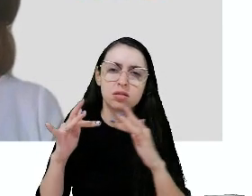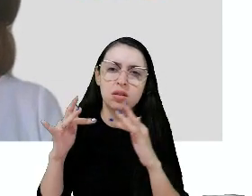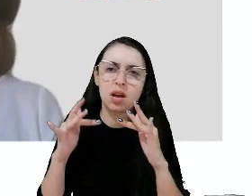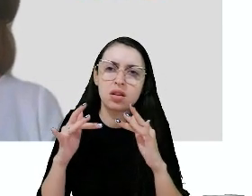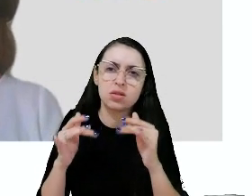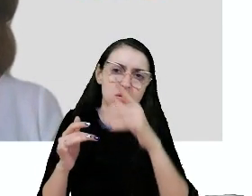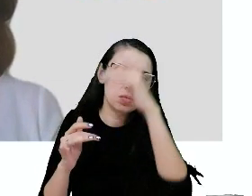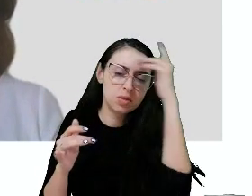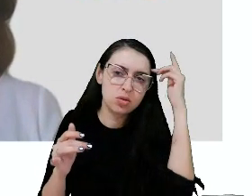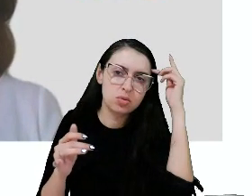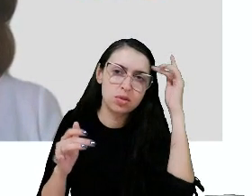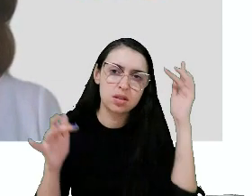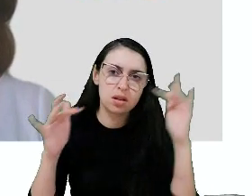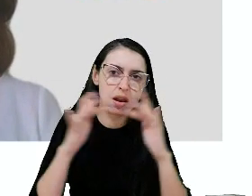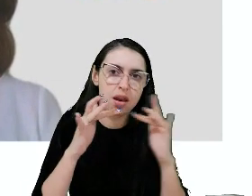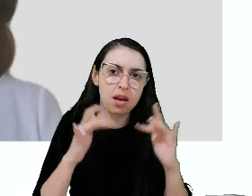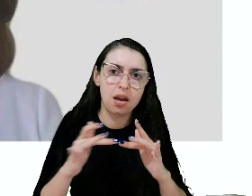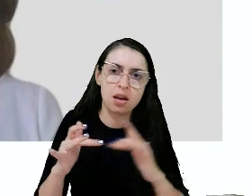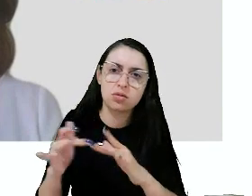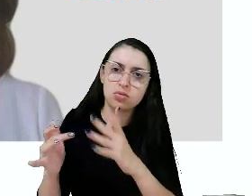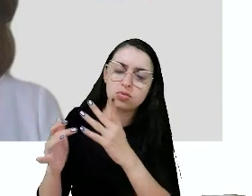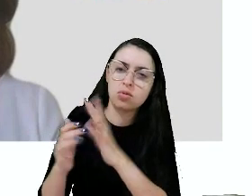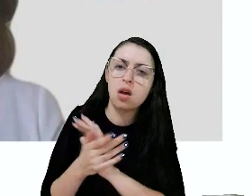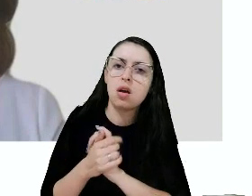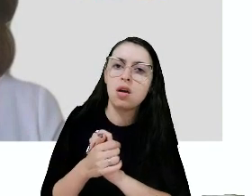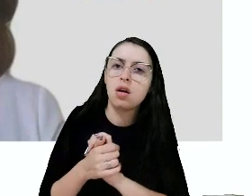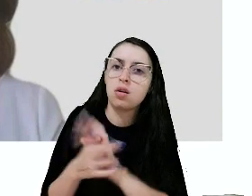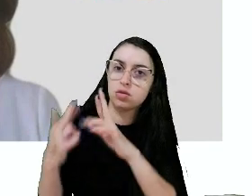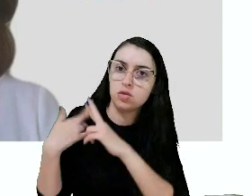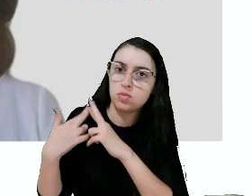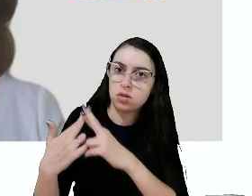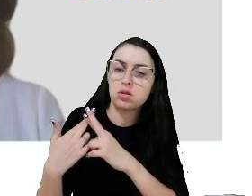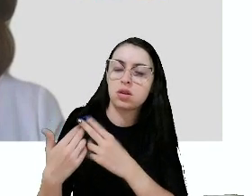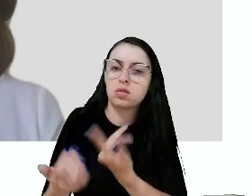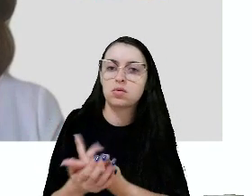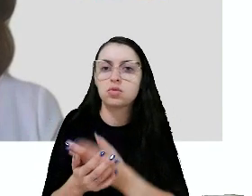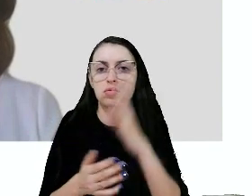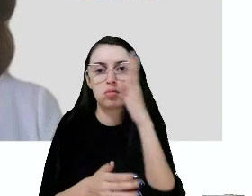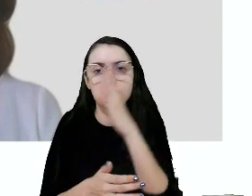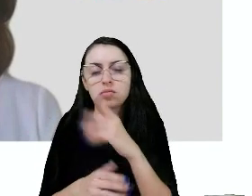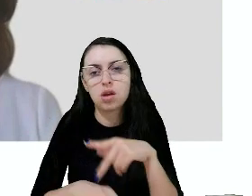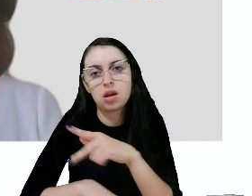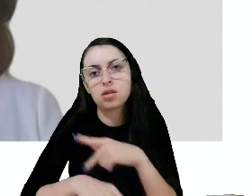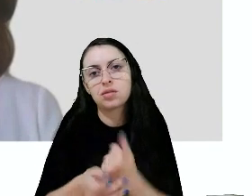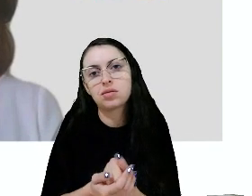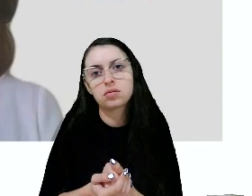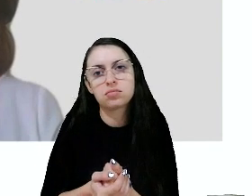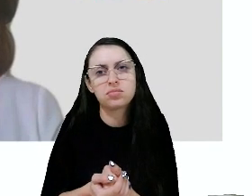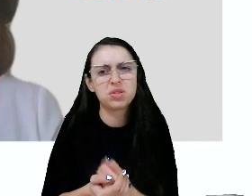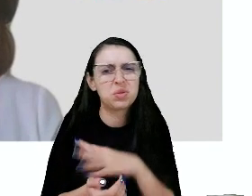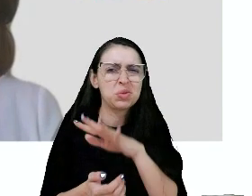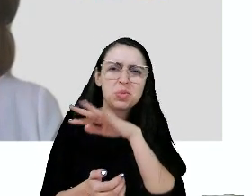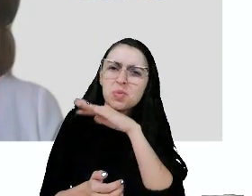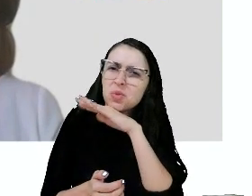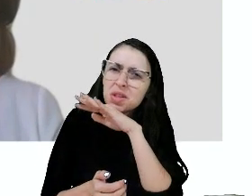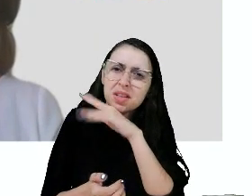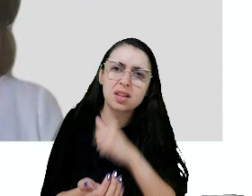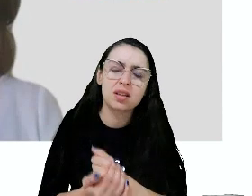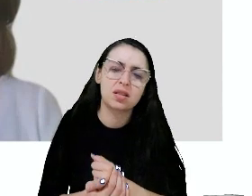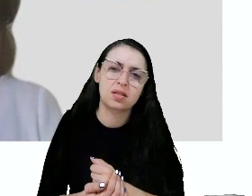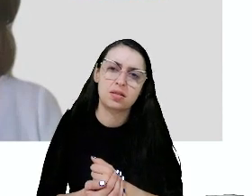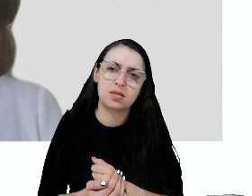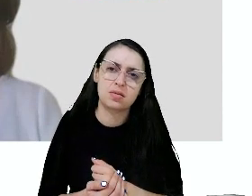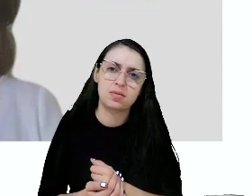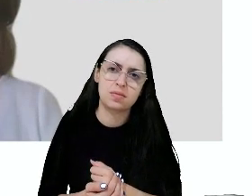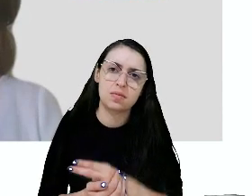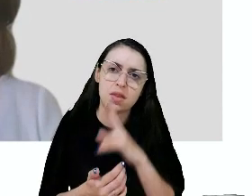pessoas, ligadas, inclusive, às grandes autoridades do nosso país, fizeram. Não é? É um dos pontos horrorosos de uma grande distopia